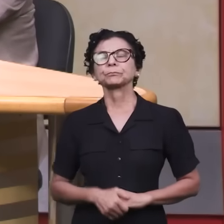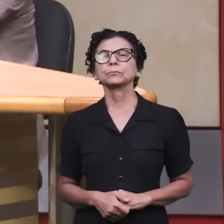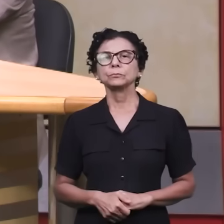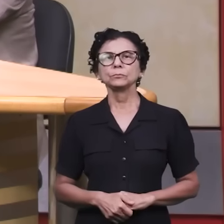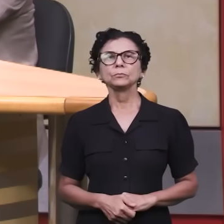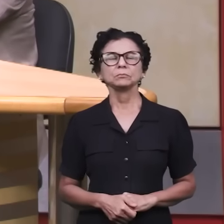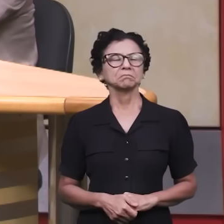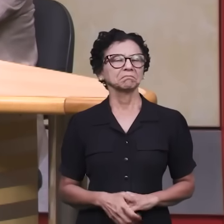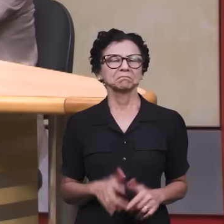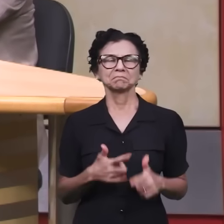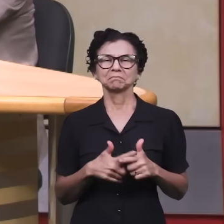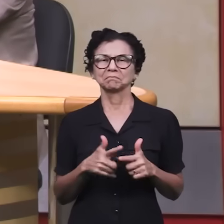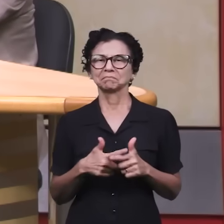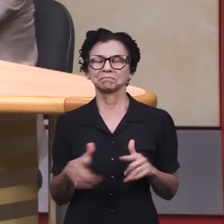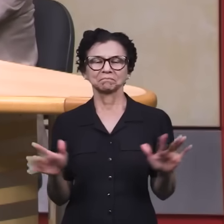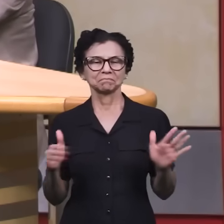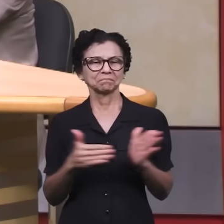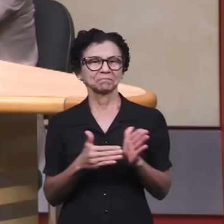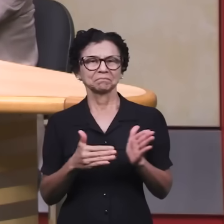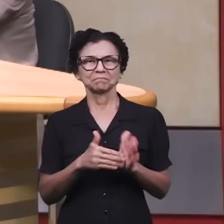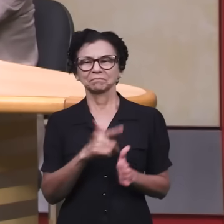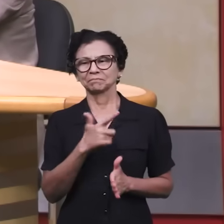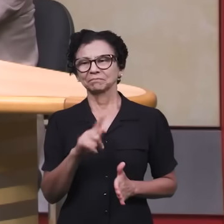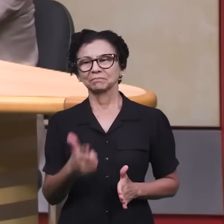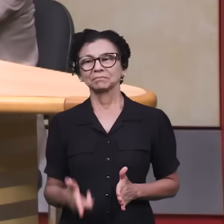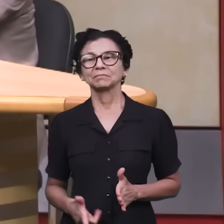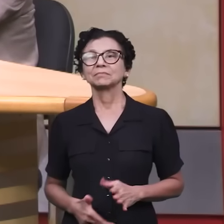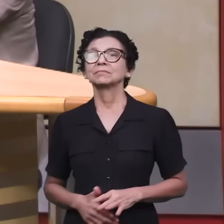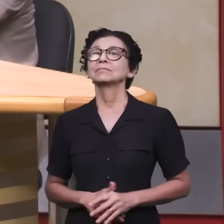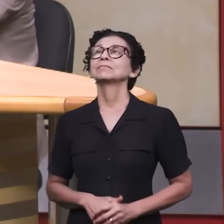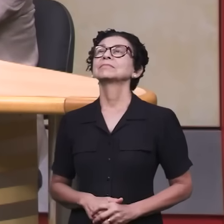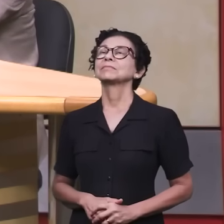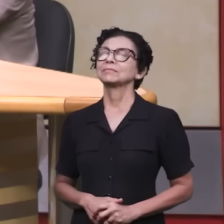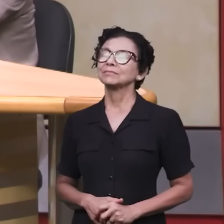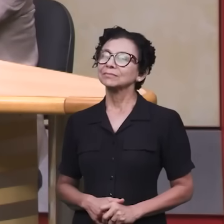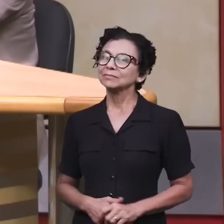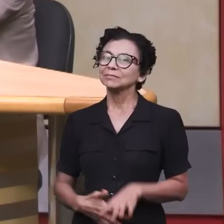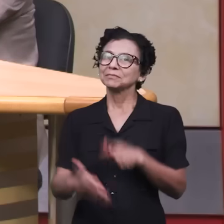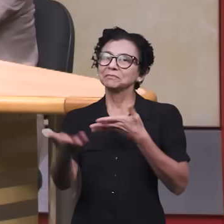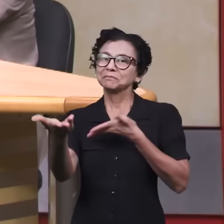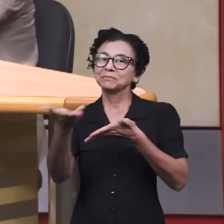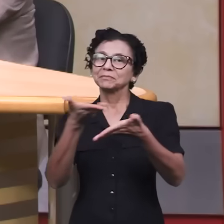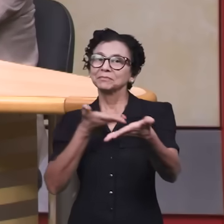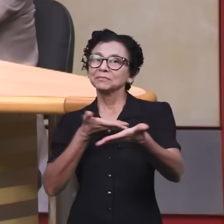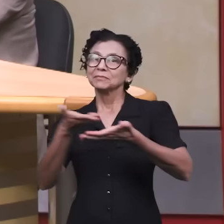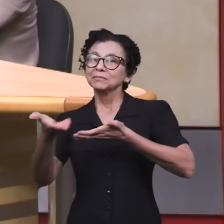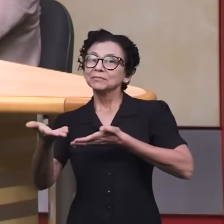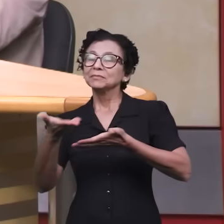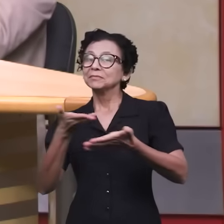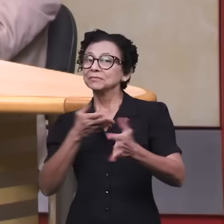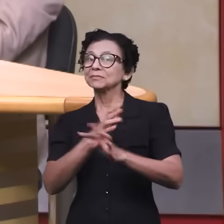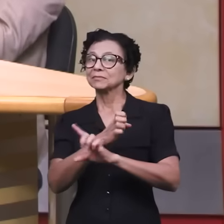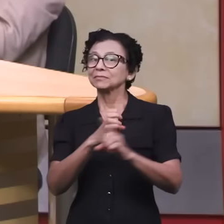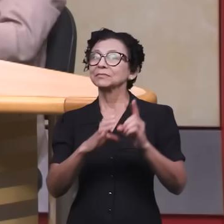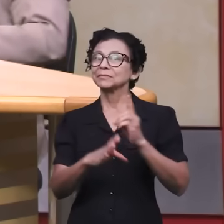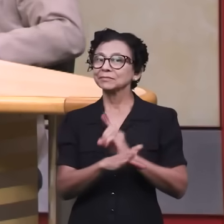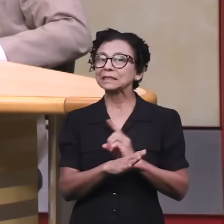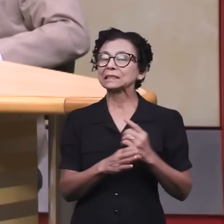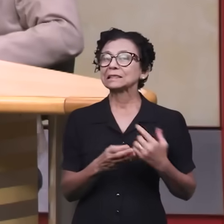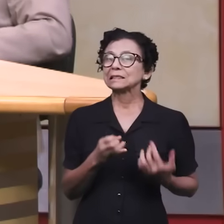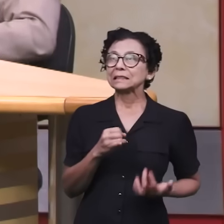com qualidade, sem problema nenhum. E ainda o detalhe da interatividade. A EBD é interativa o tempo